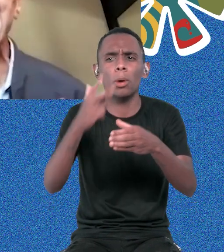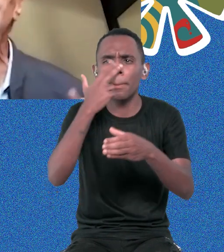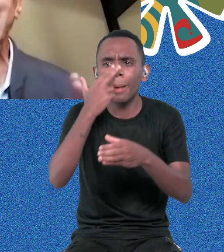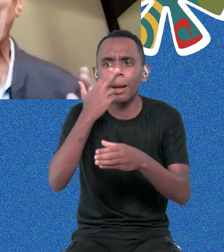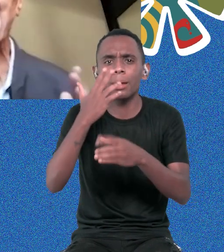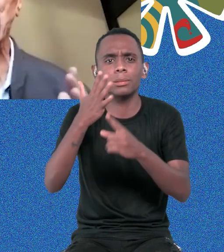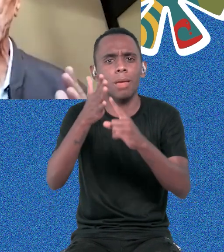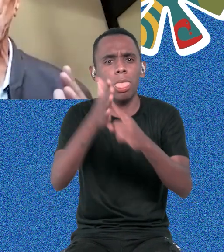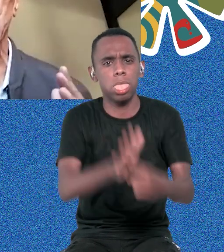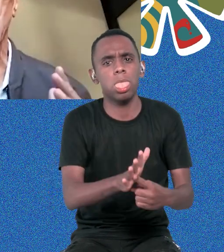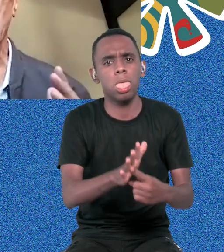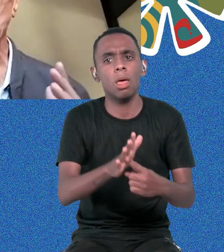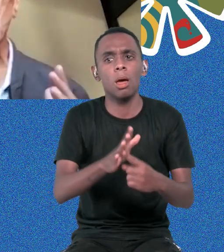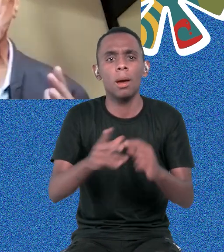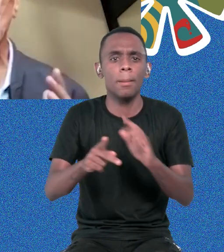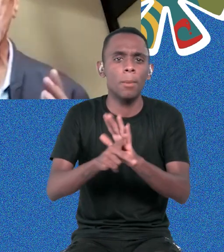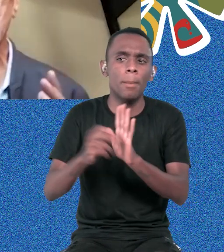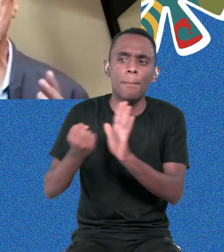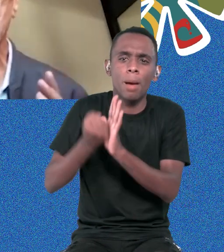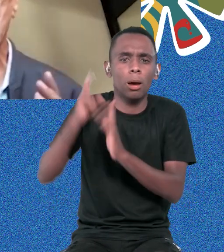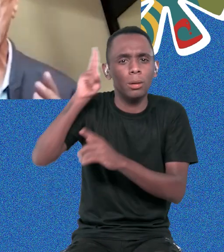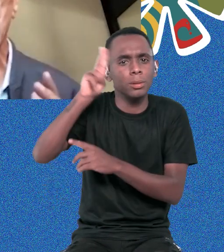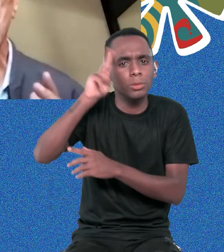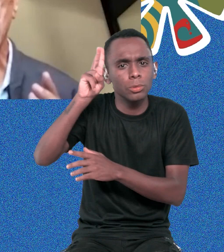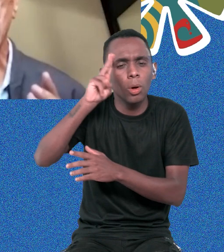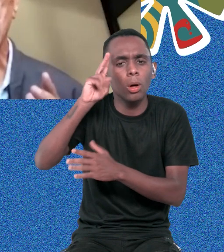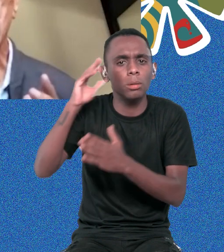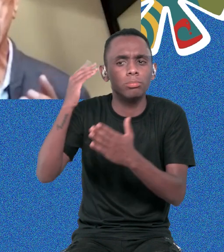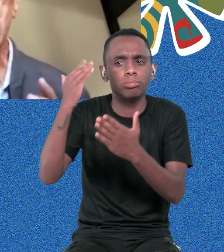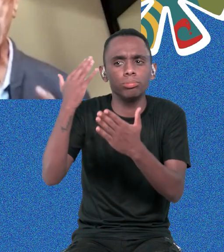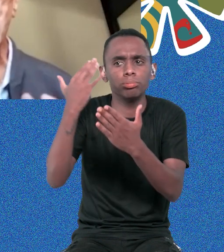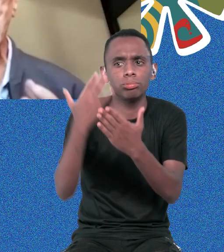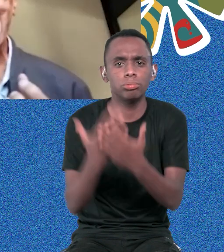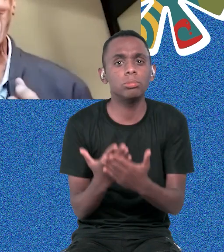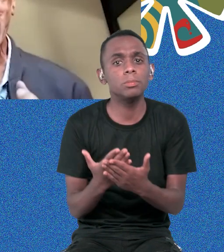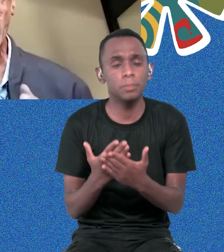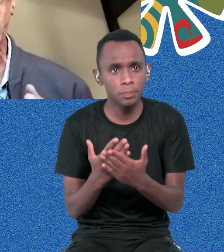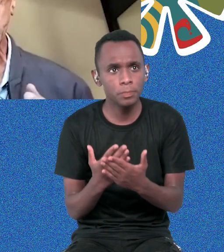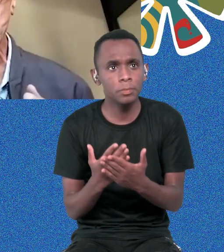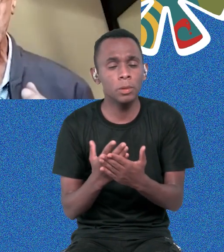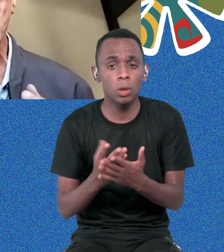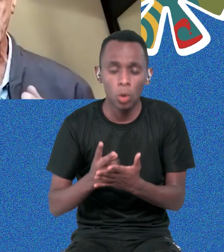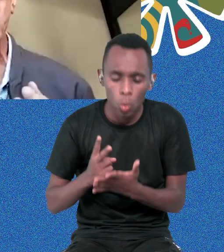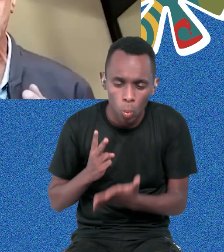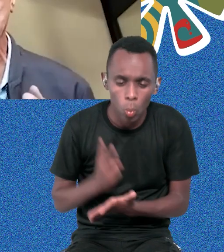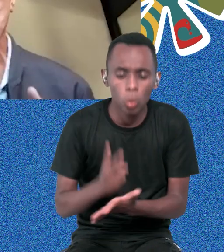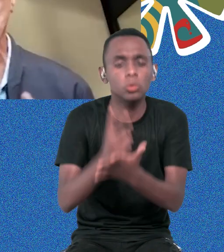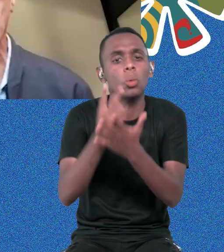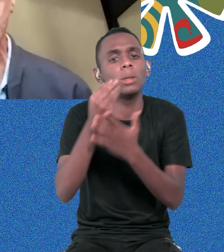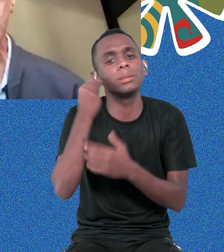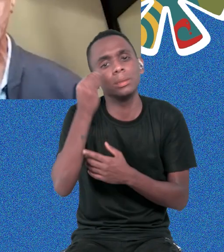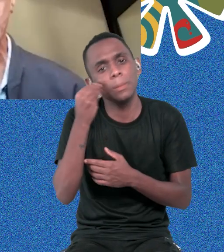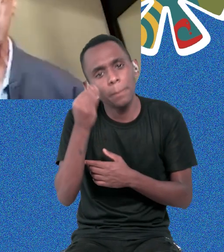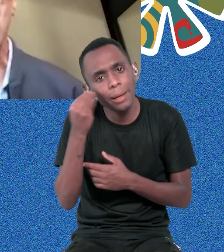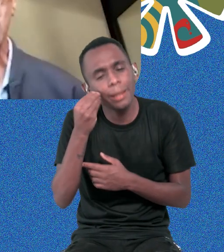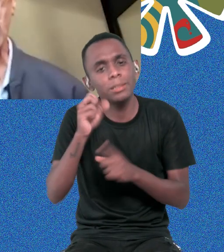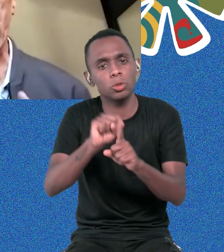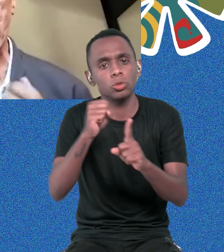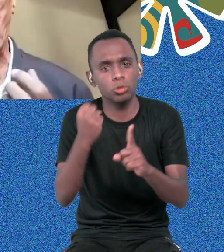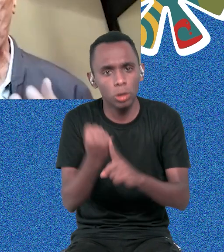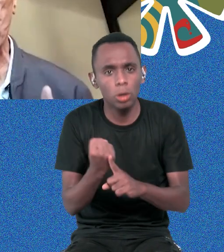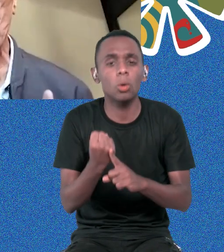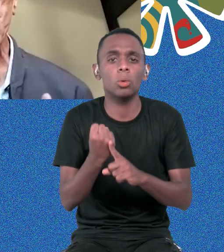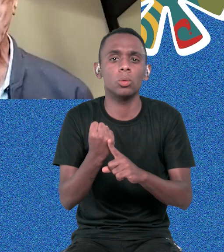mais marginalizados em nossa história, de manter suas vivências culturais,